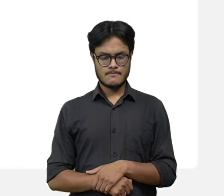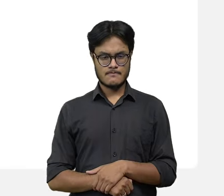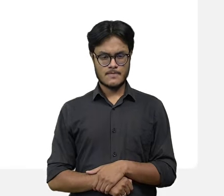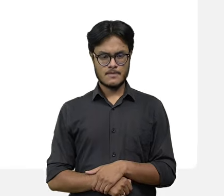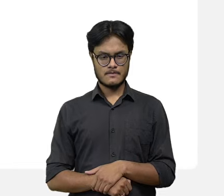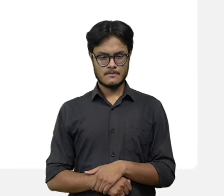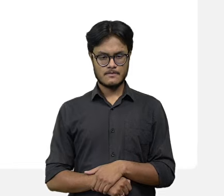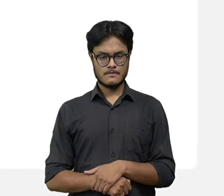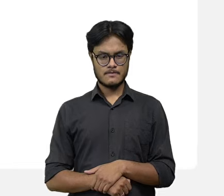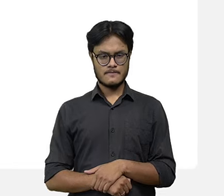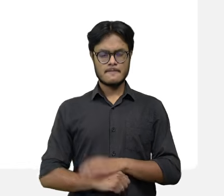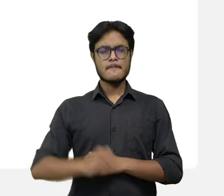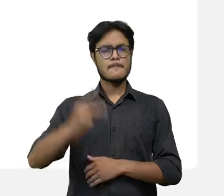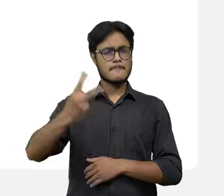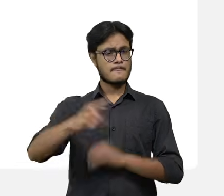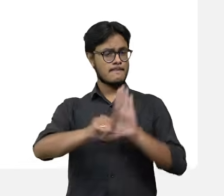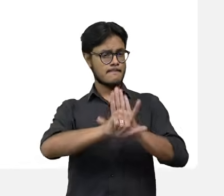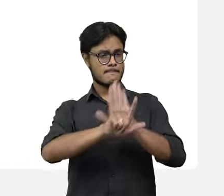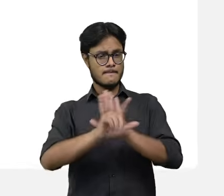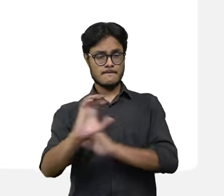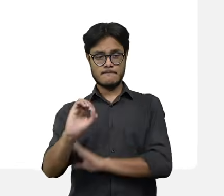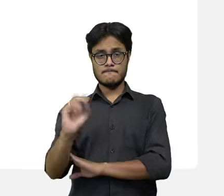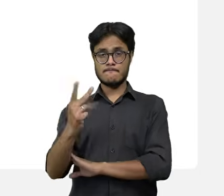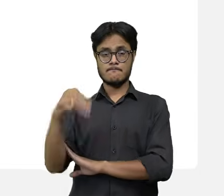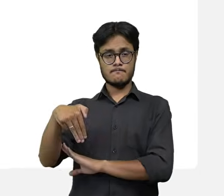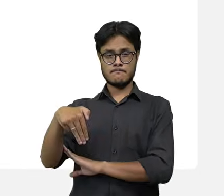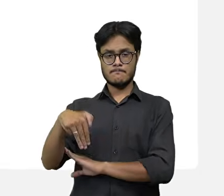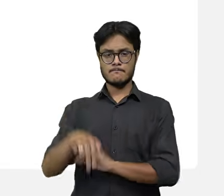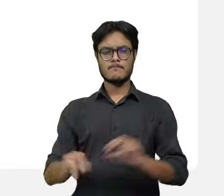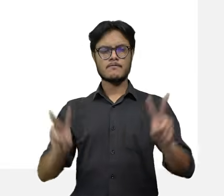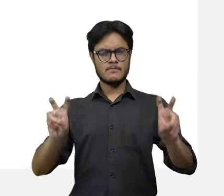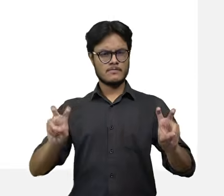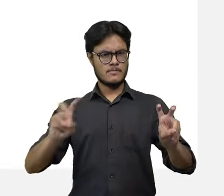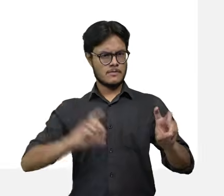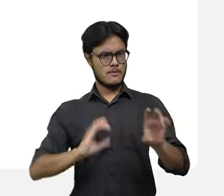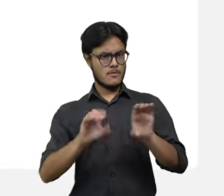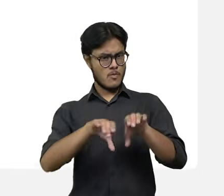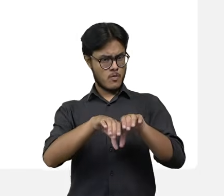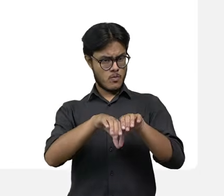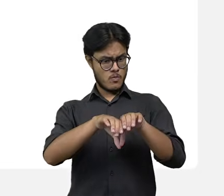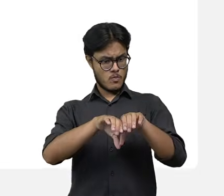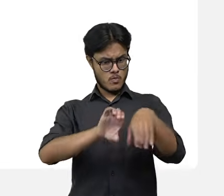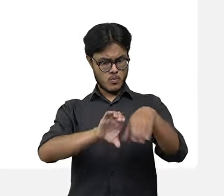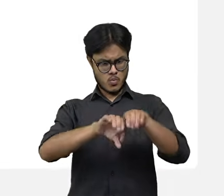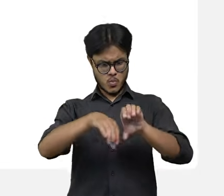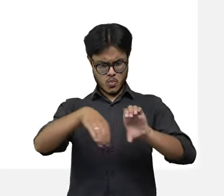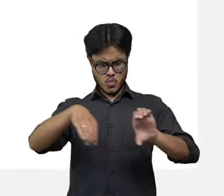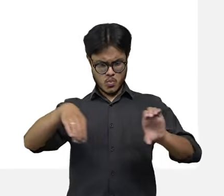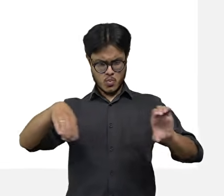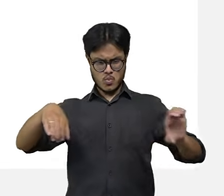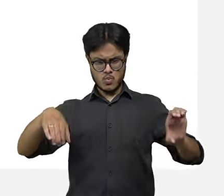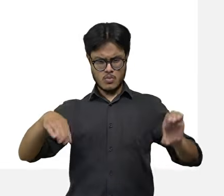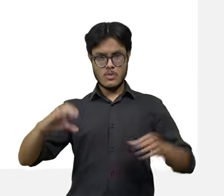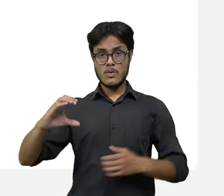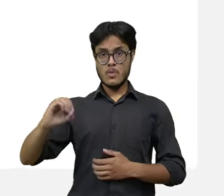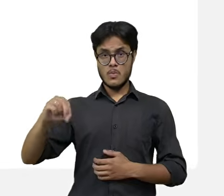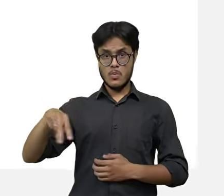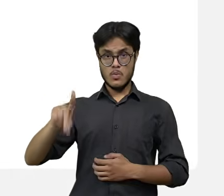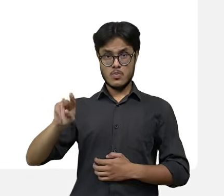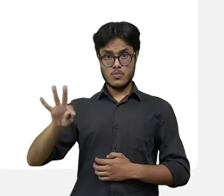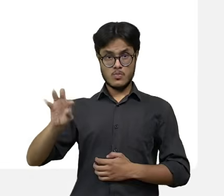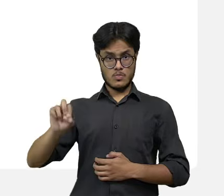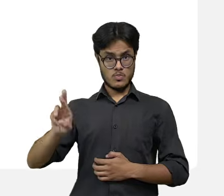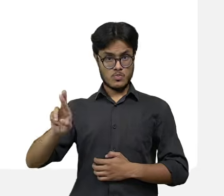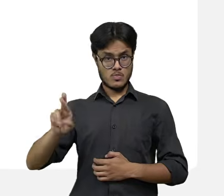de Ohm. Segunda lei de Ohm. A segunda lei de Ohm fala de um fio condutor. Esse fio vai ter uma área,